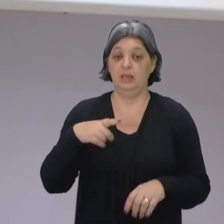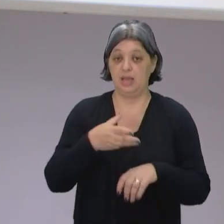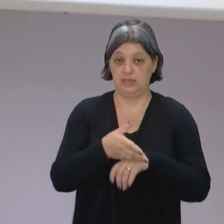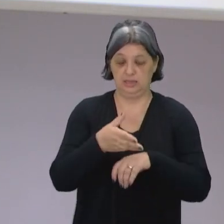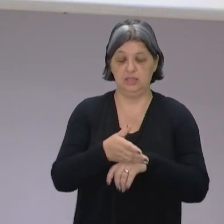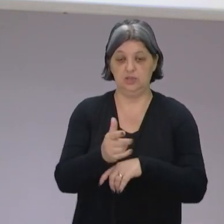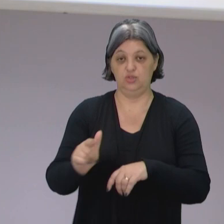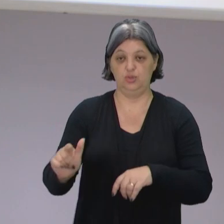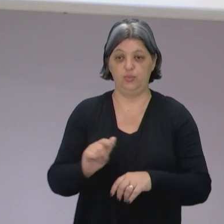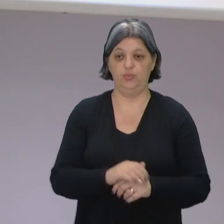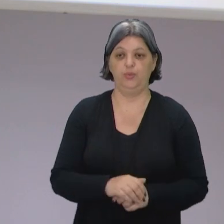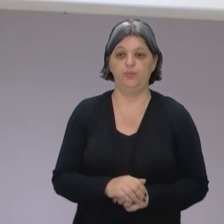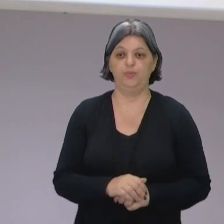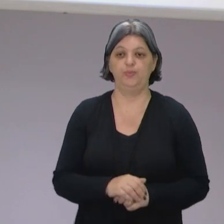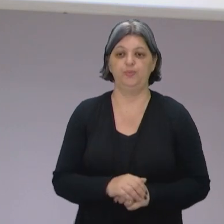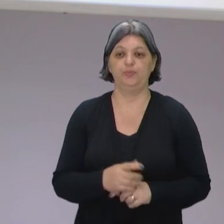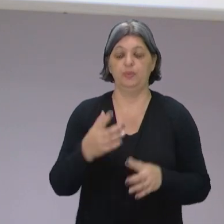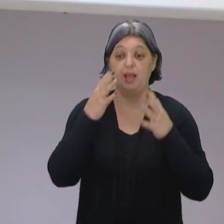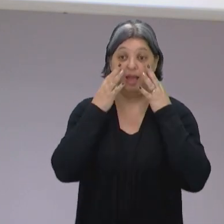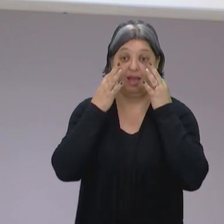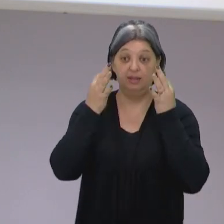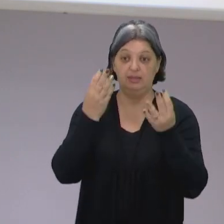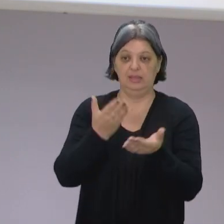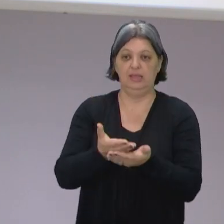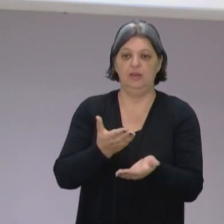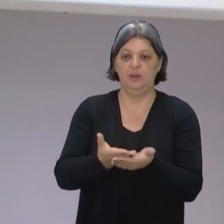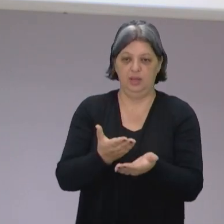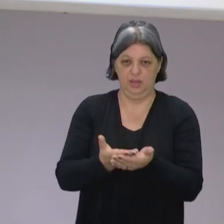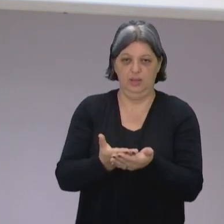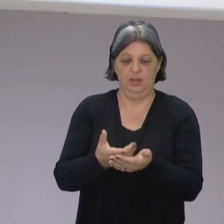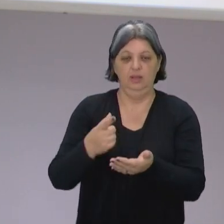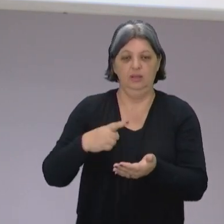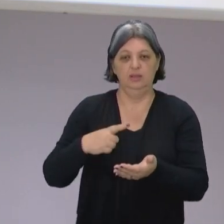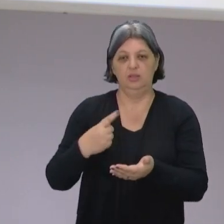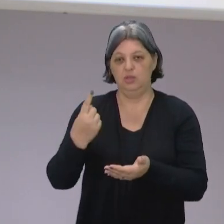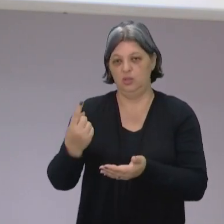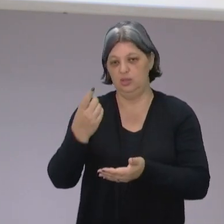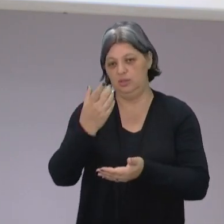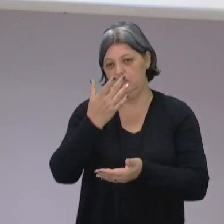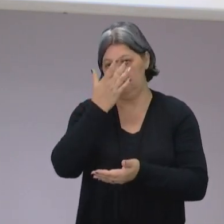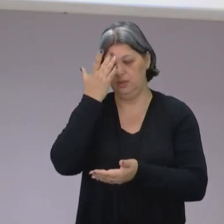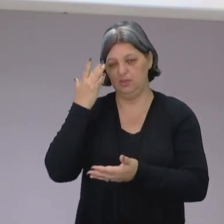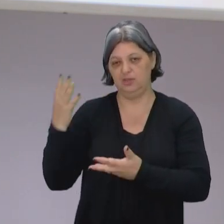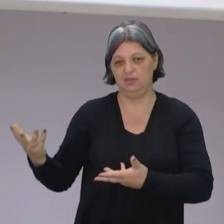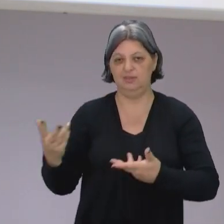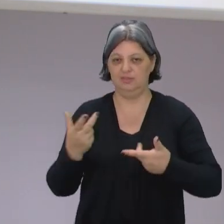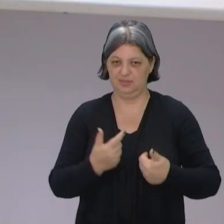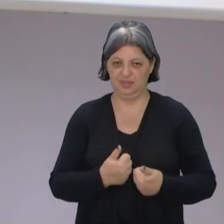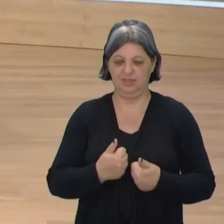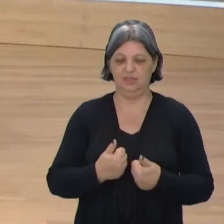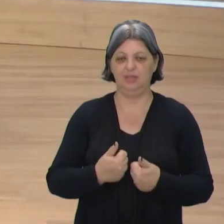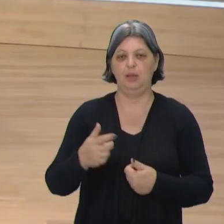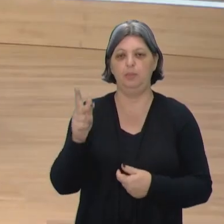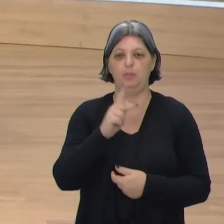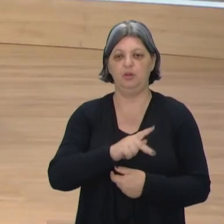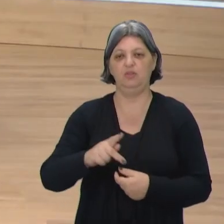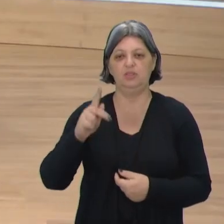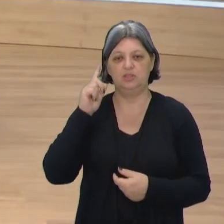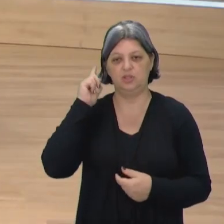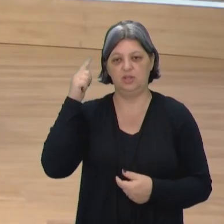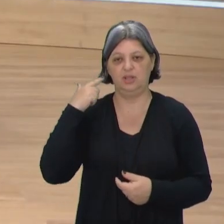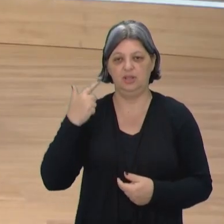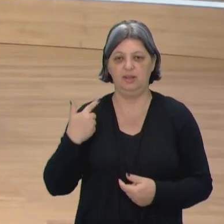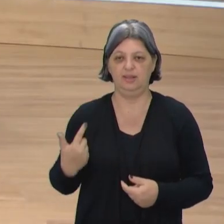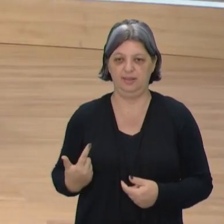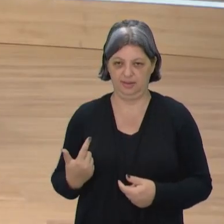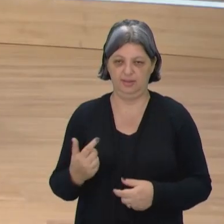novamente, ok? Então, preste bastante atenção nessa aula. Trouxe aqui comigo uma convidada, a professora Elaine Barros. Olá, professora. Pode